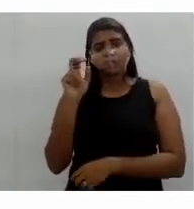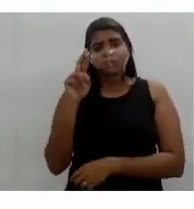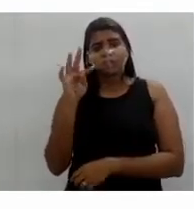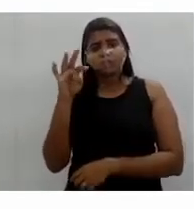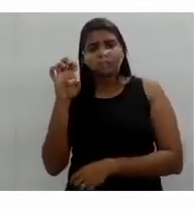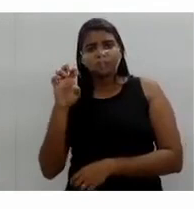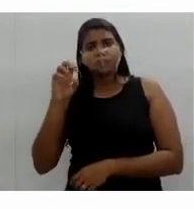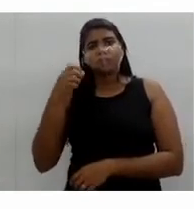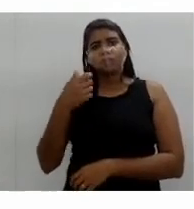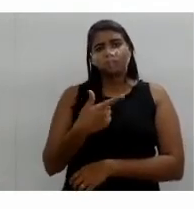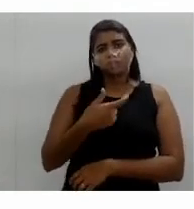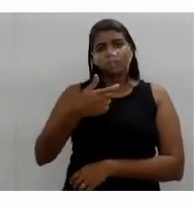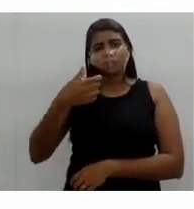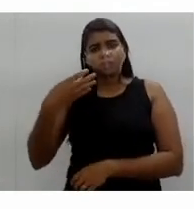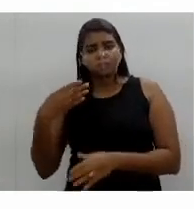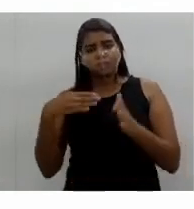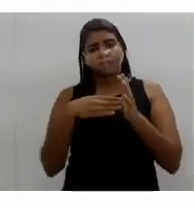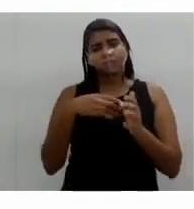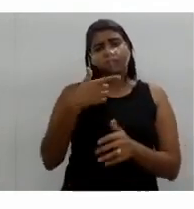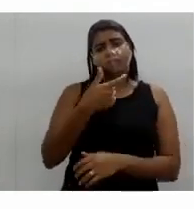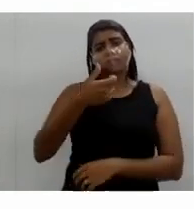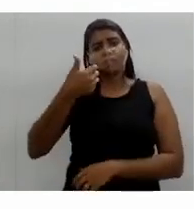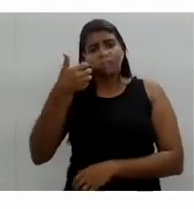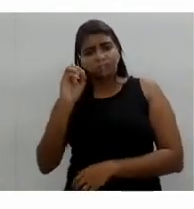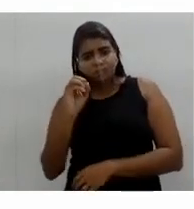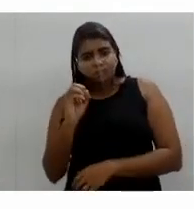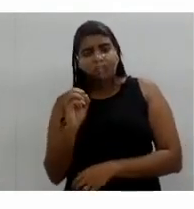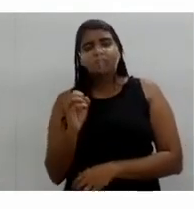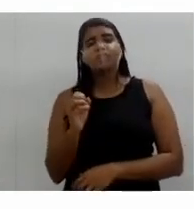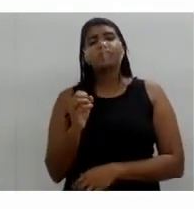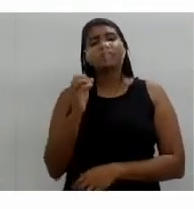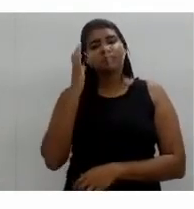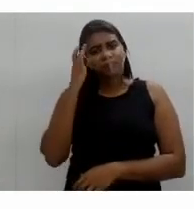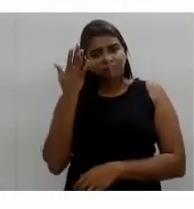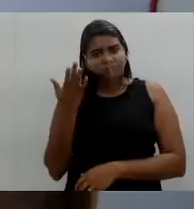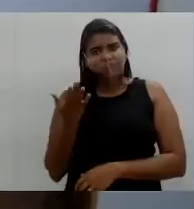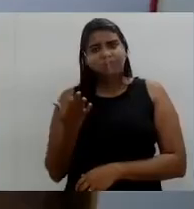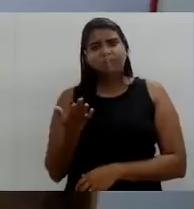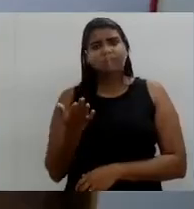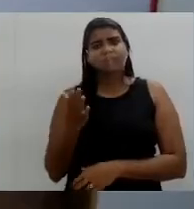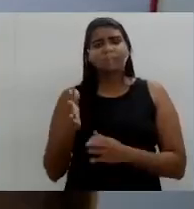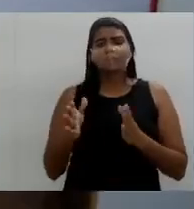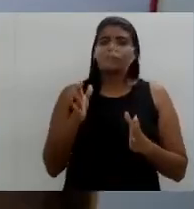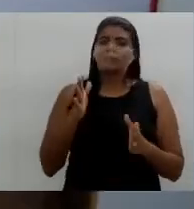de 2004 até 2010. Então, veja, a gente tinha um robô